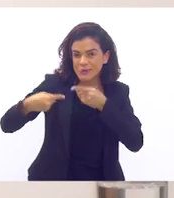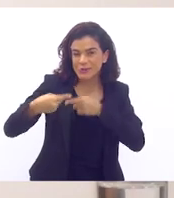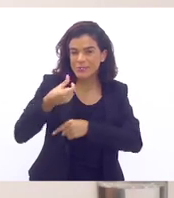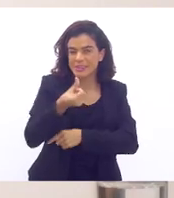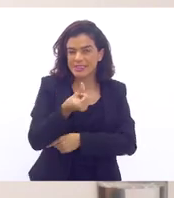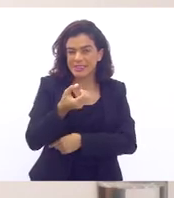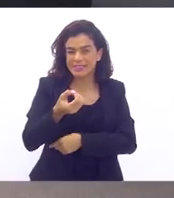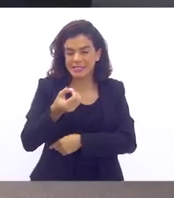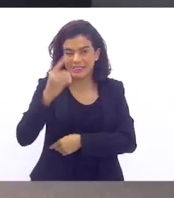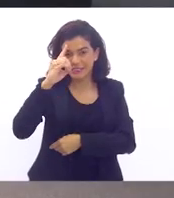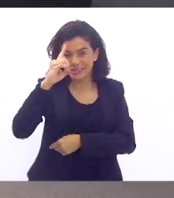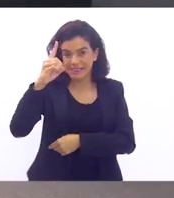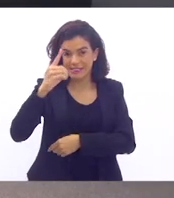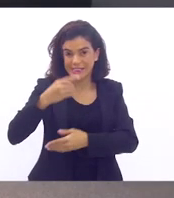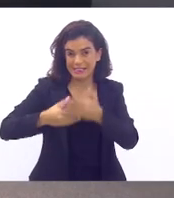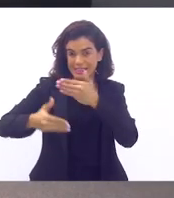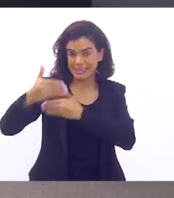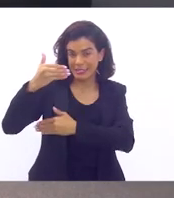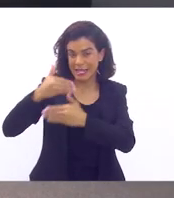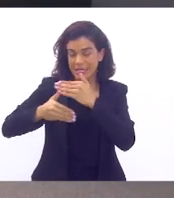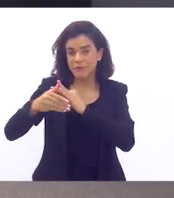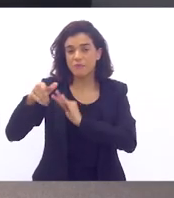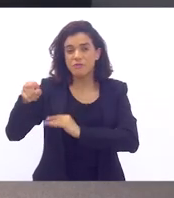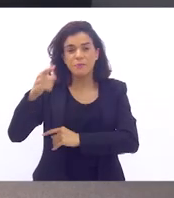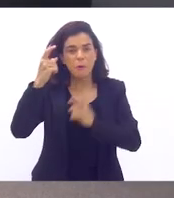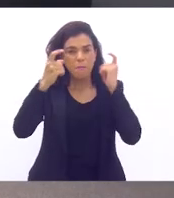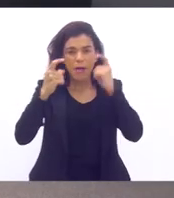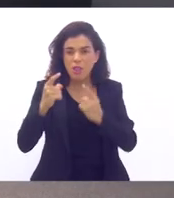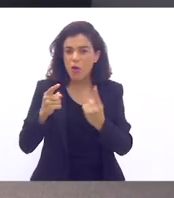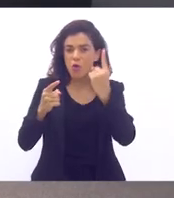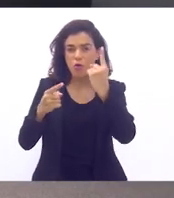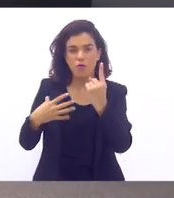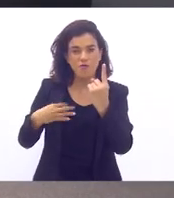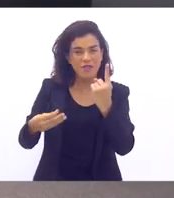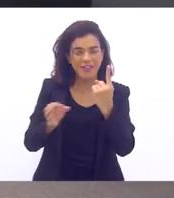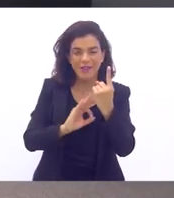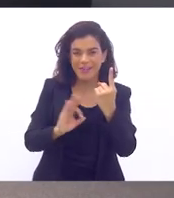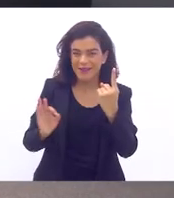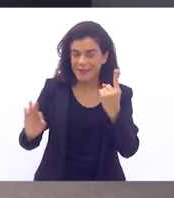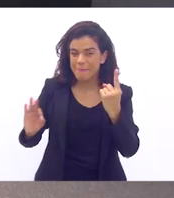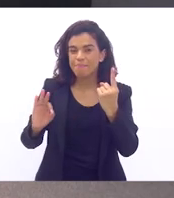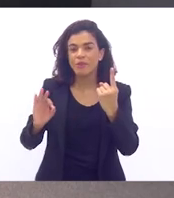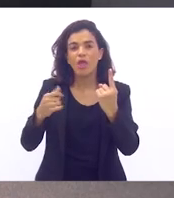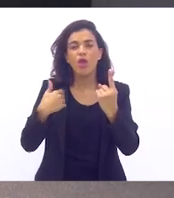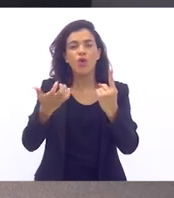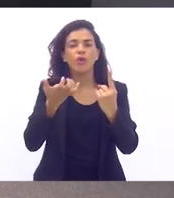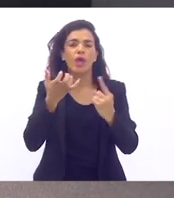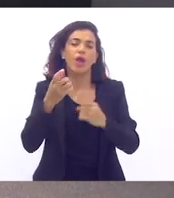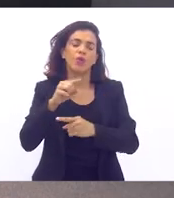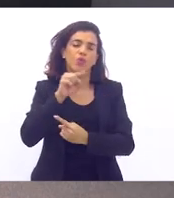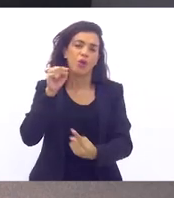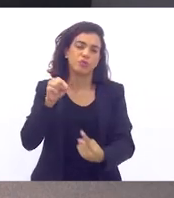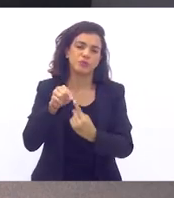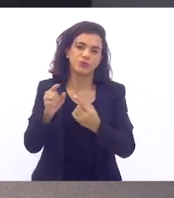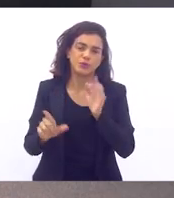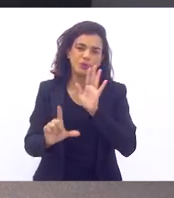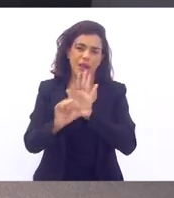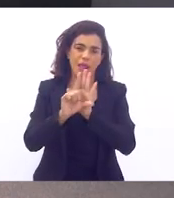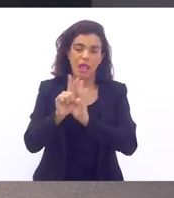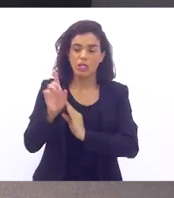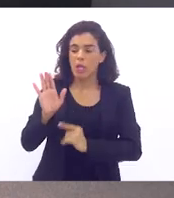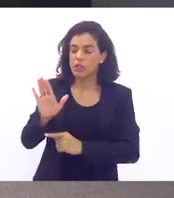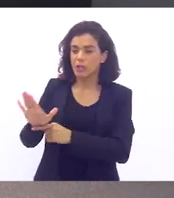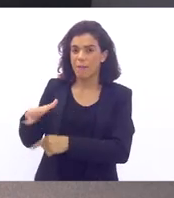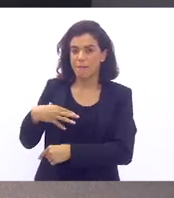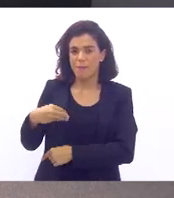é você nunca olhou só para o teu filho você falou assim ó não tô querendo fazer essa lei porque vai beneficiar meu